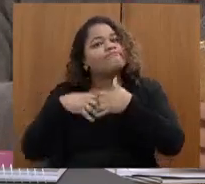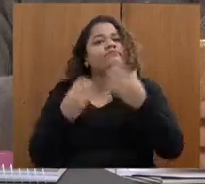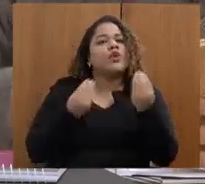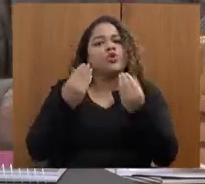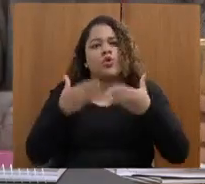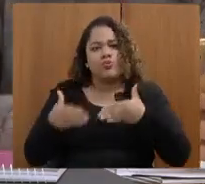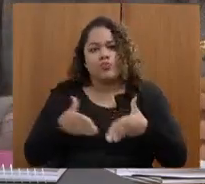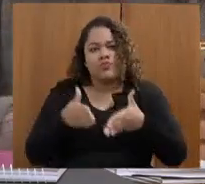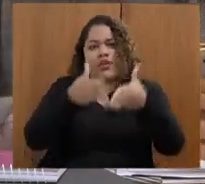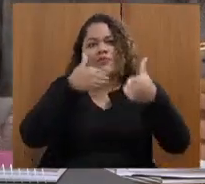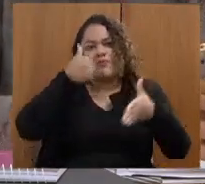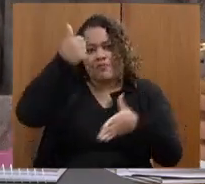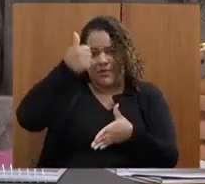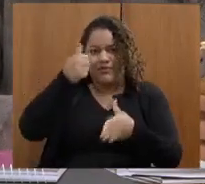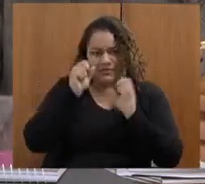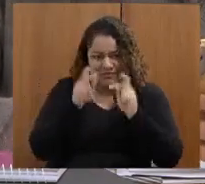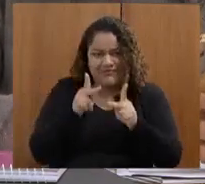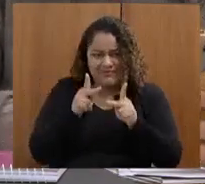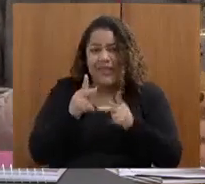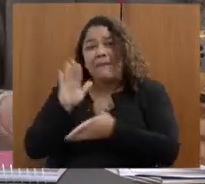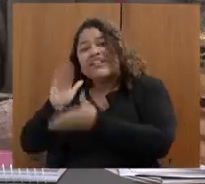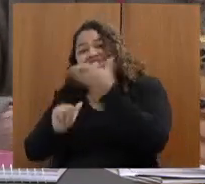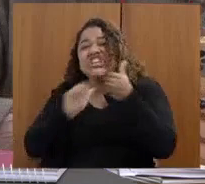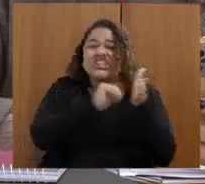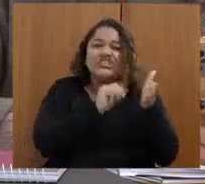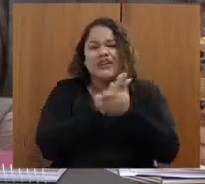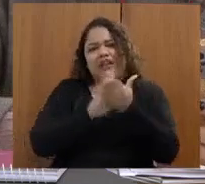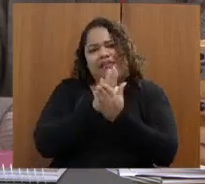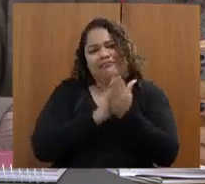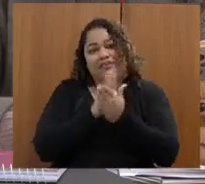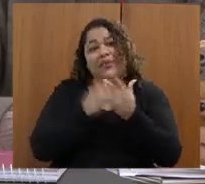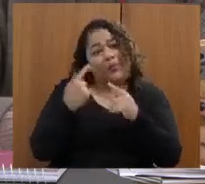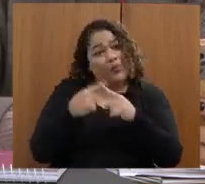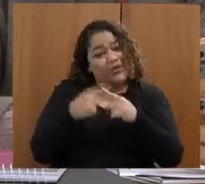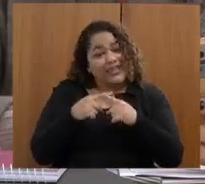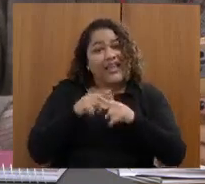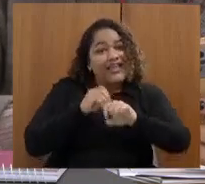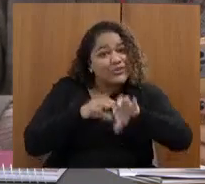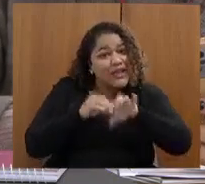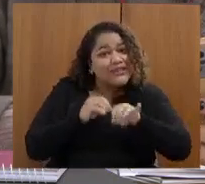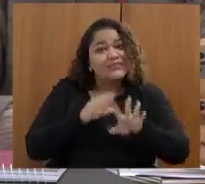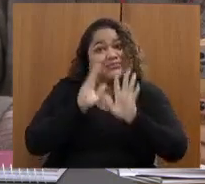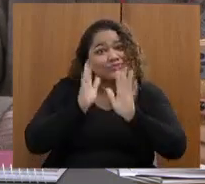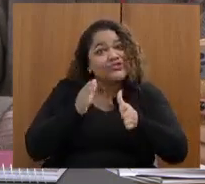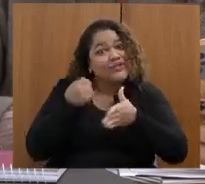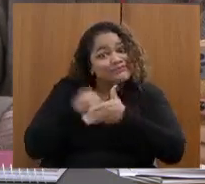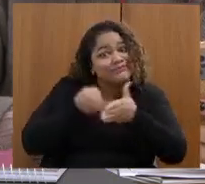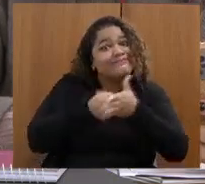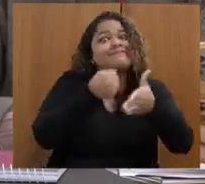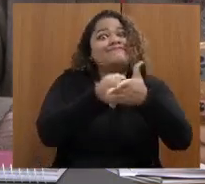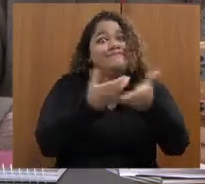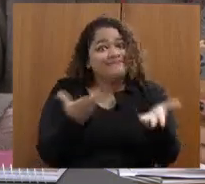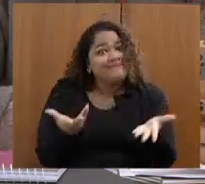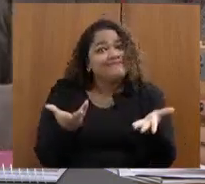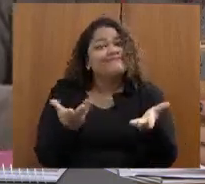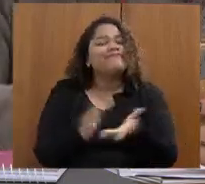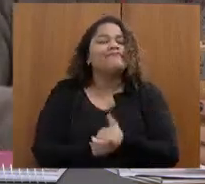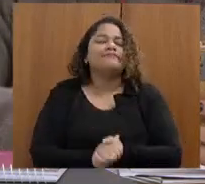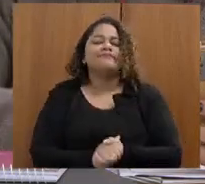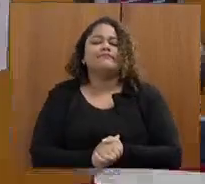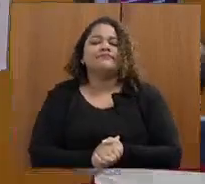possível mas que não seja retirando de ninguém né educação já é uma luta tão obrigado obrigado